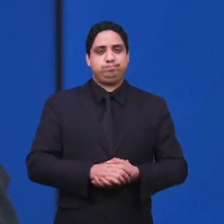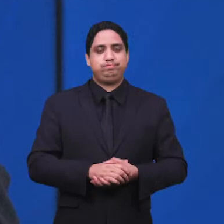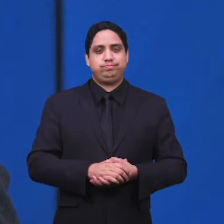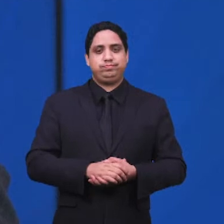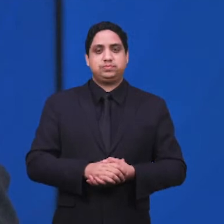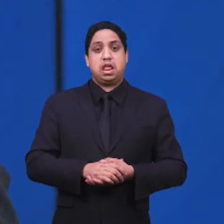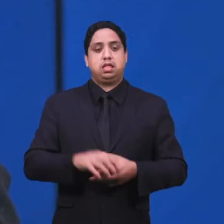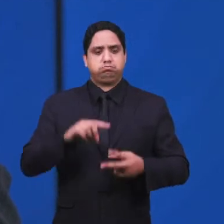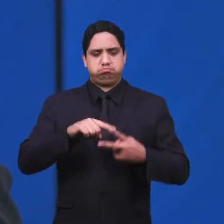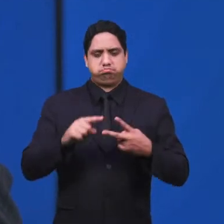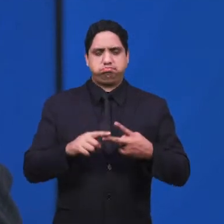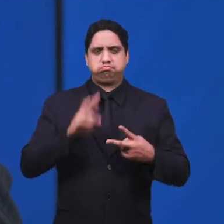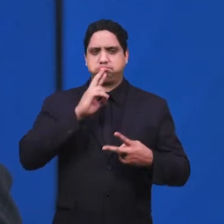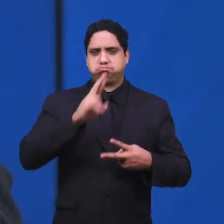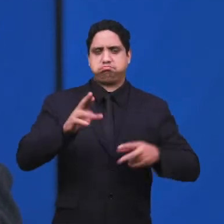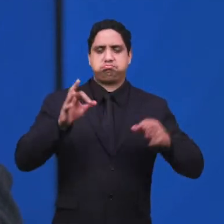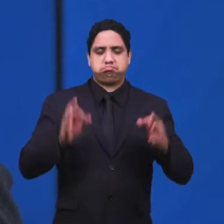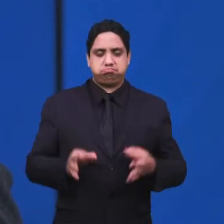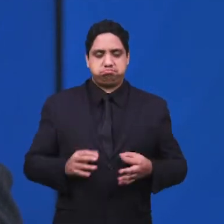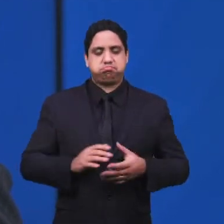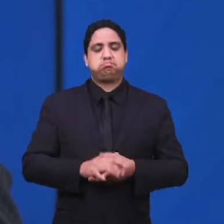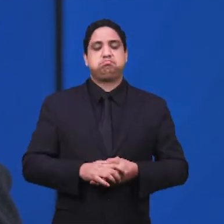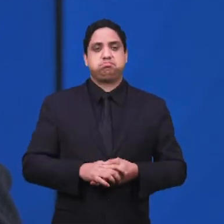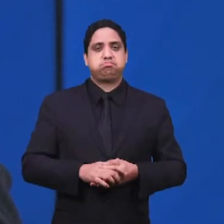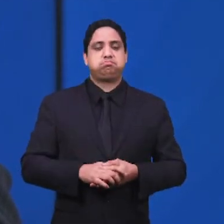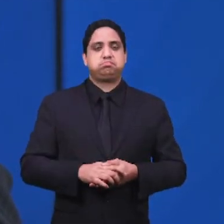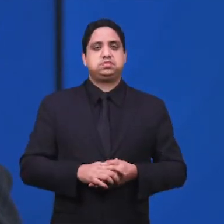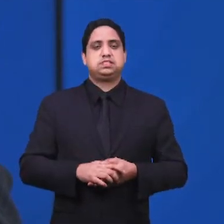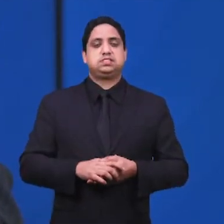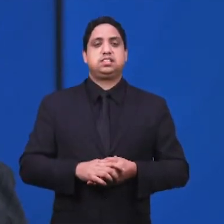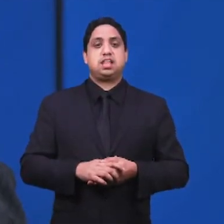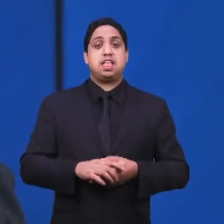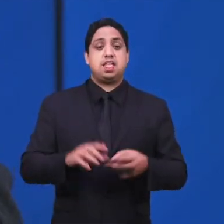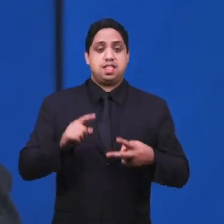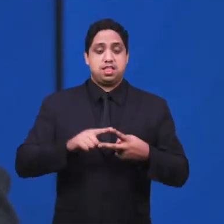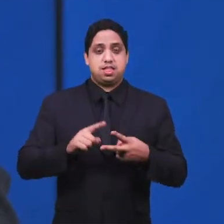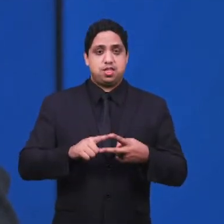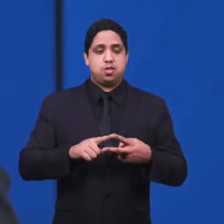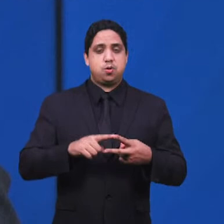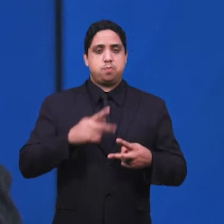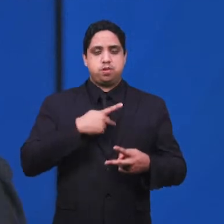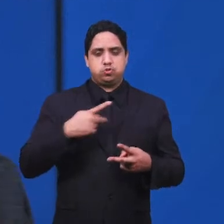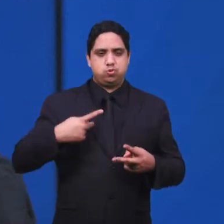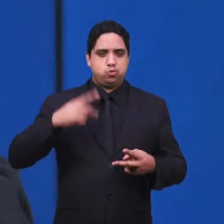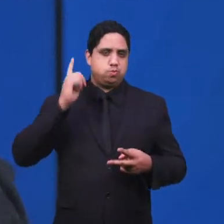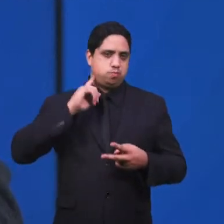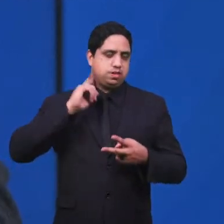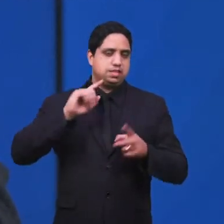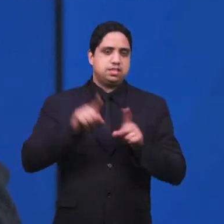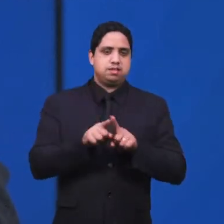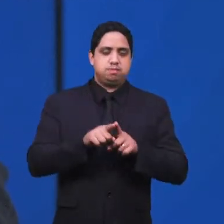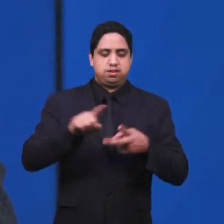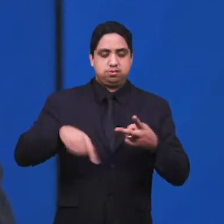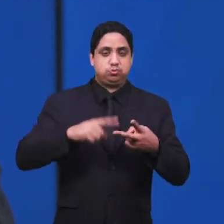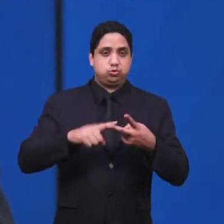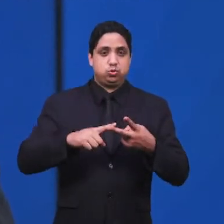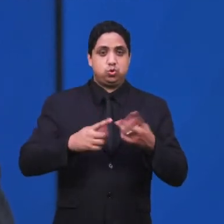de Várzea Grande, no estado do Mato Grosso, participando da nossa Escola Bíblica Dominical. E o pastor